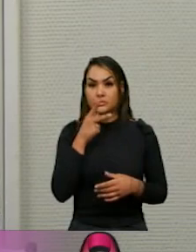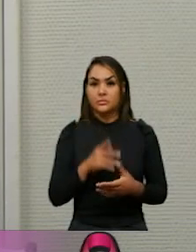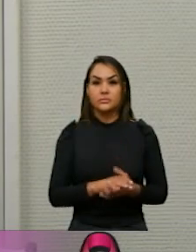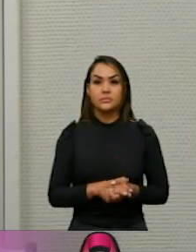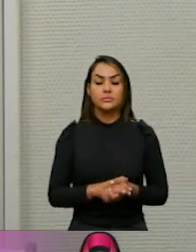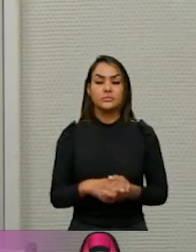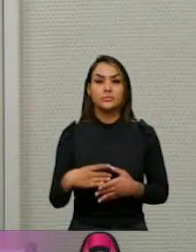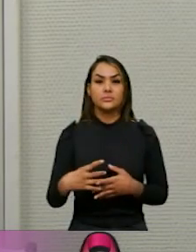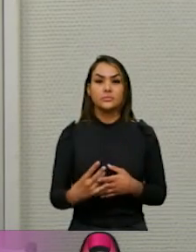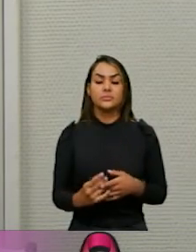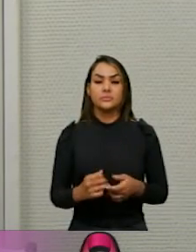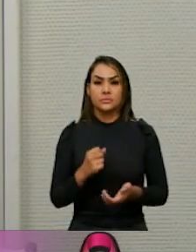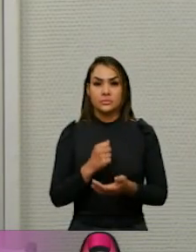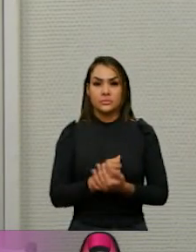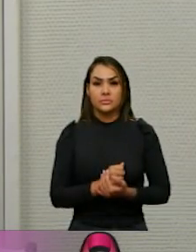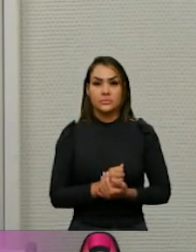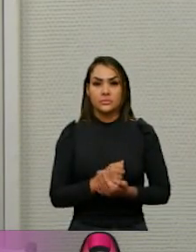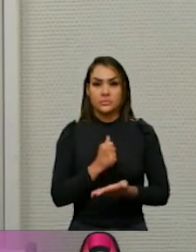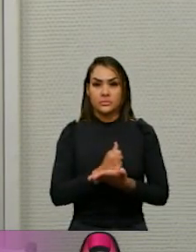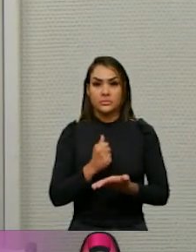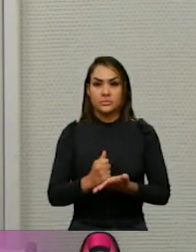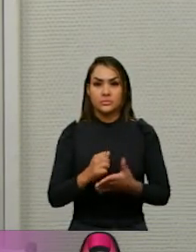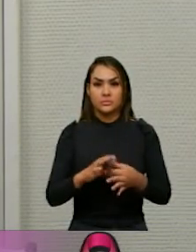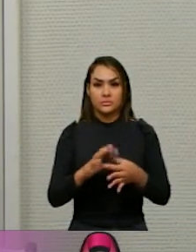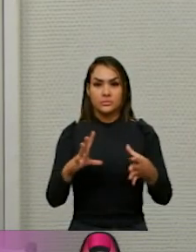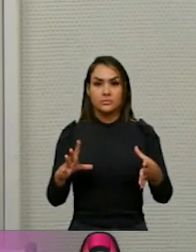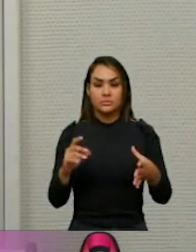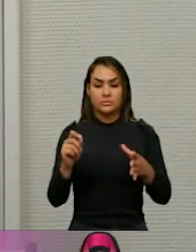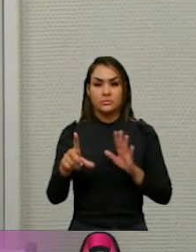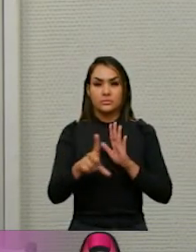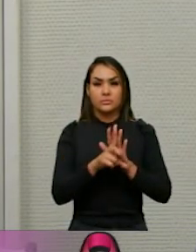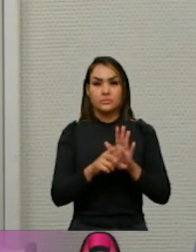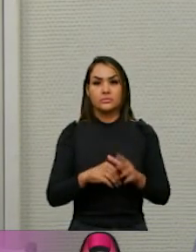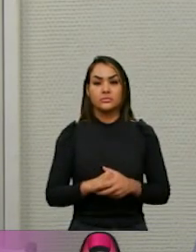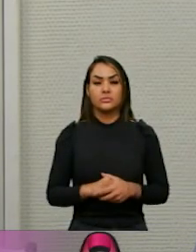a efetivação das operações de crédito autorizadas por esta lei